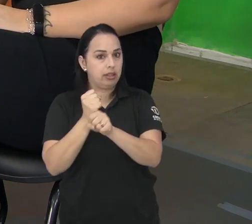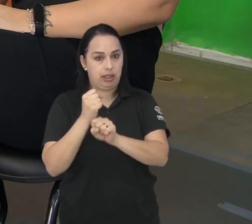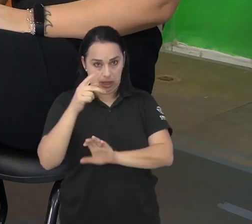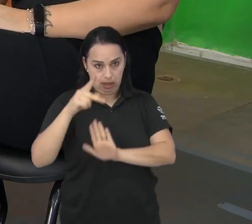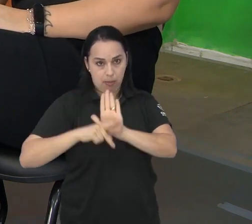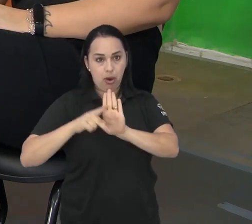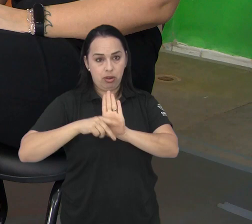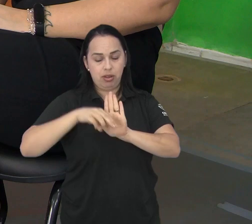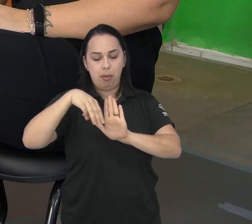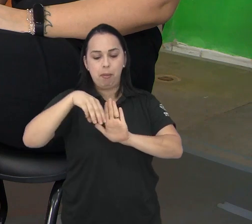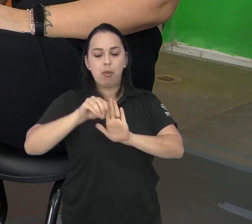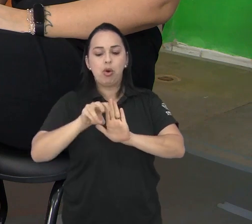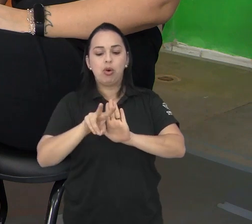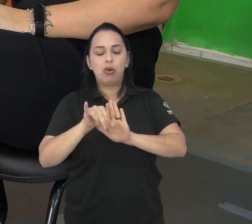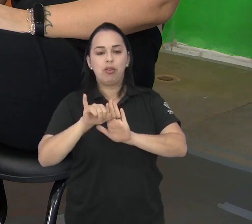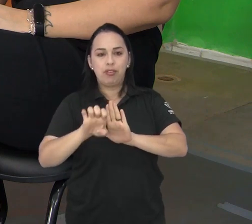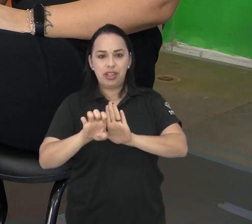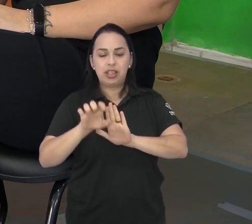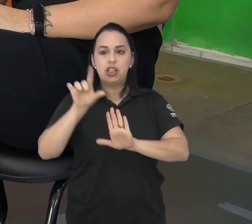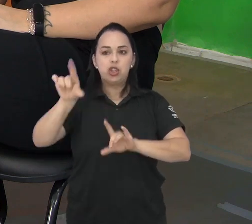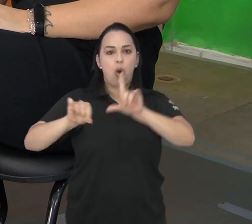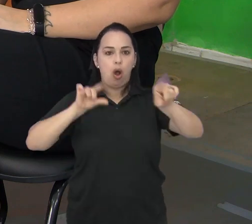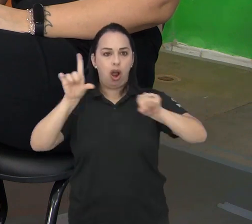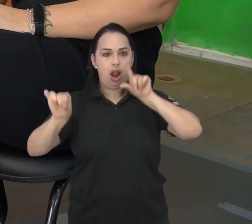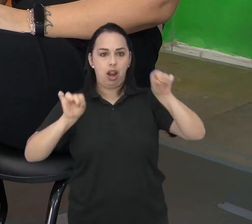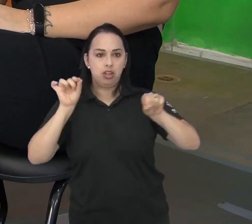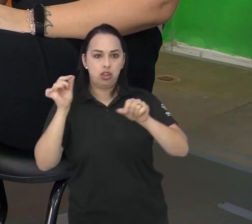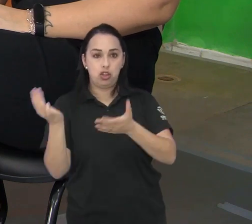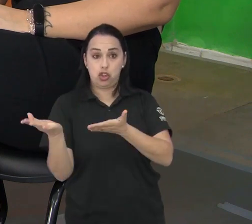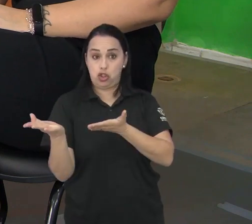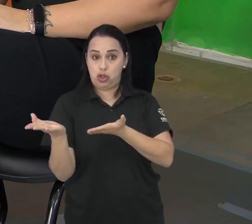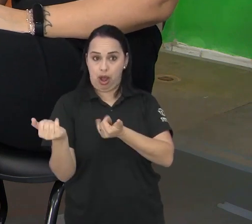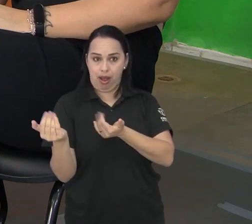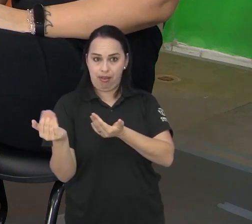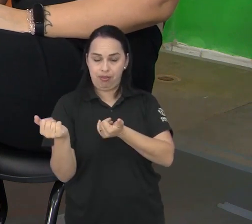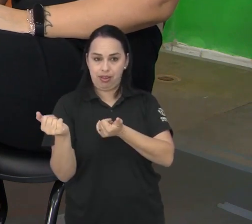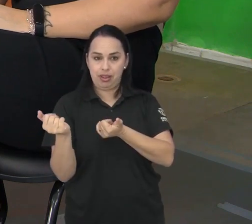gente tem esse programa, né, que seleciona jovens que